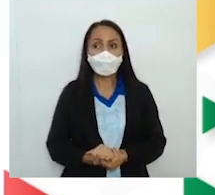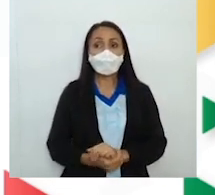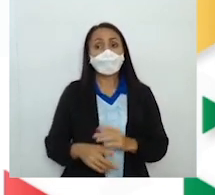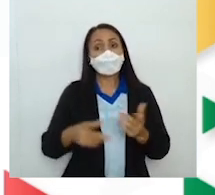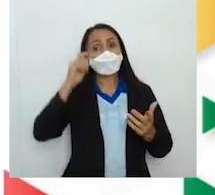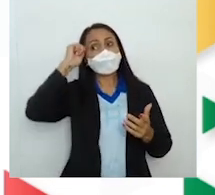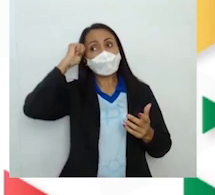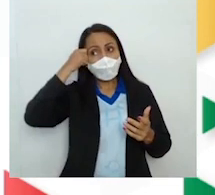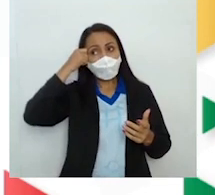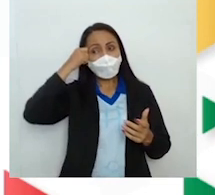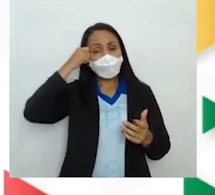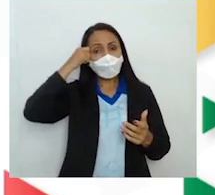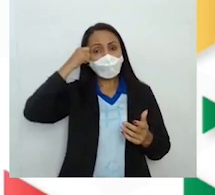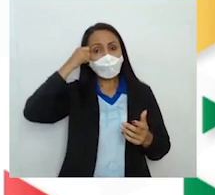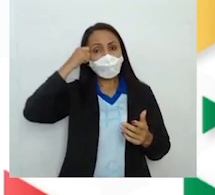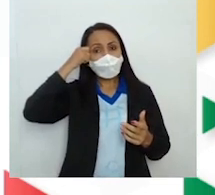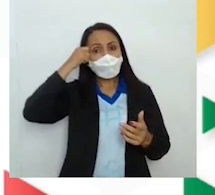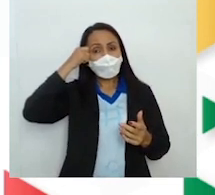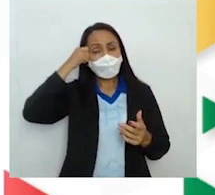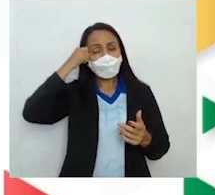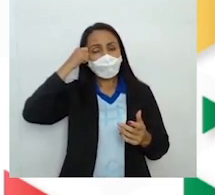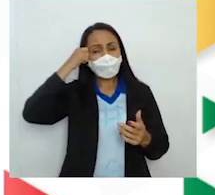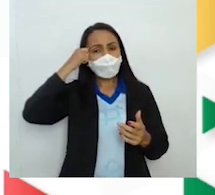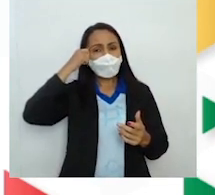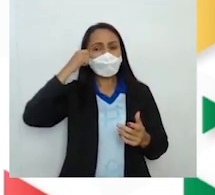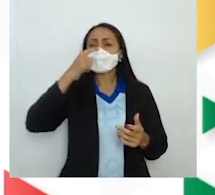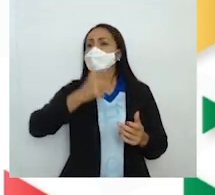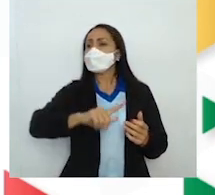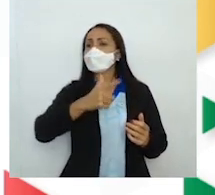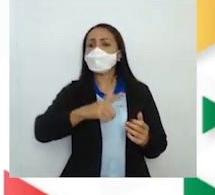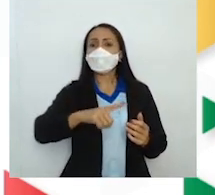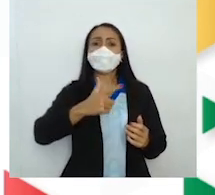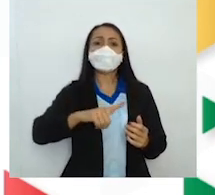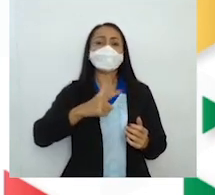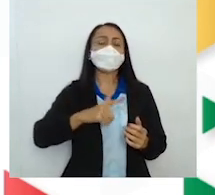negra, né? Então não existia